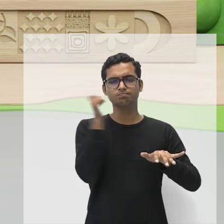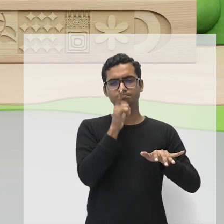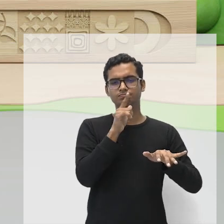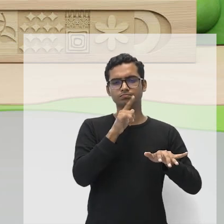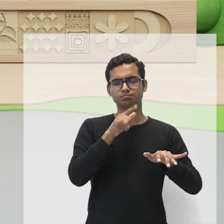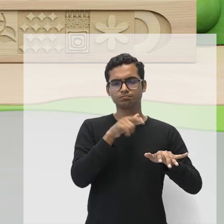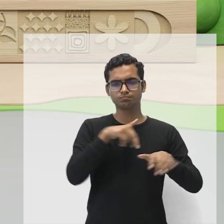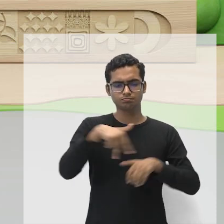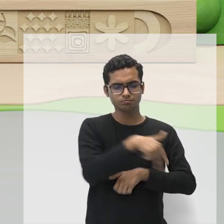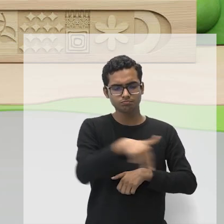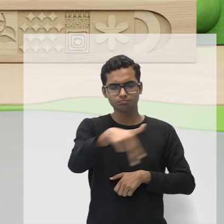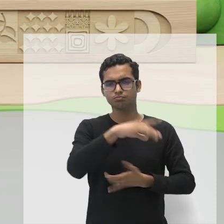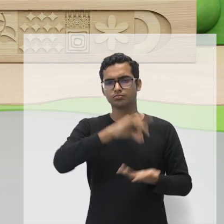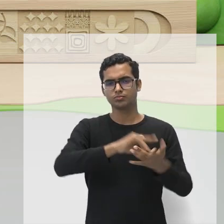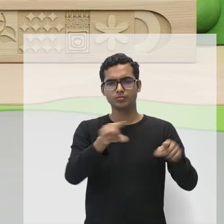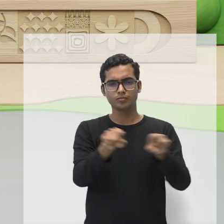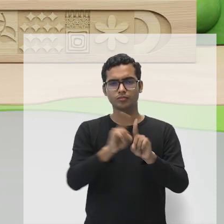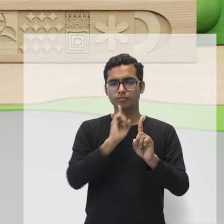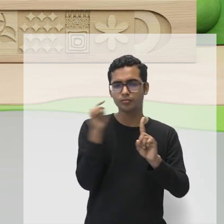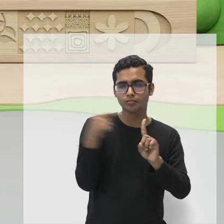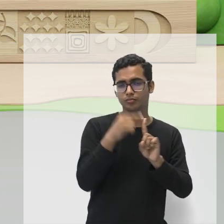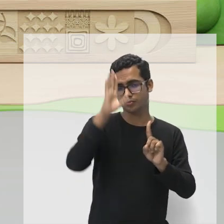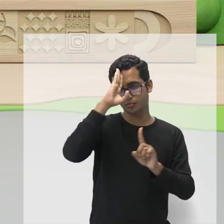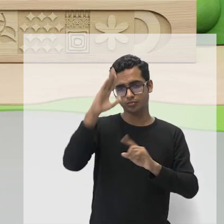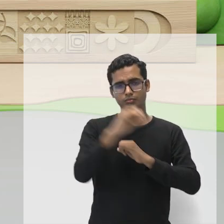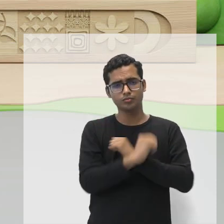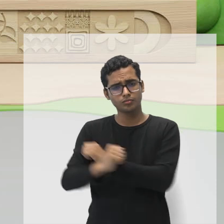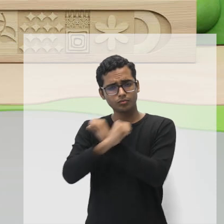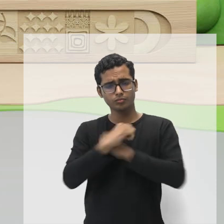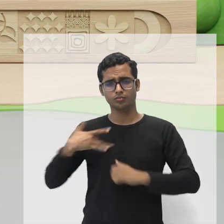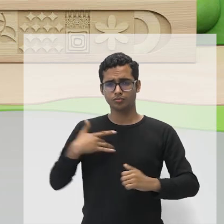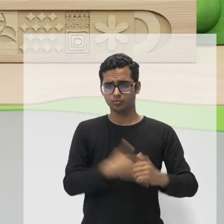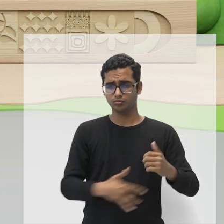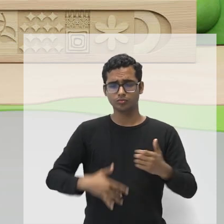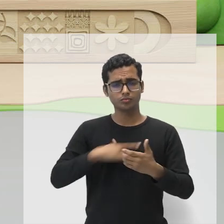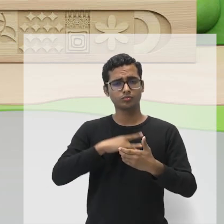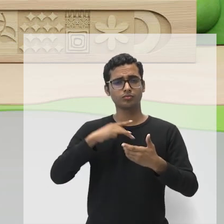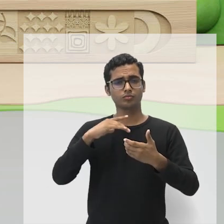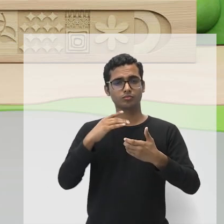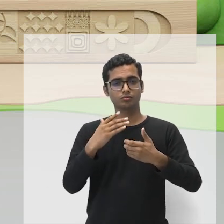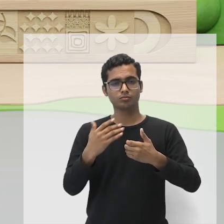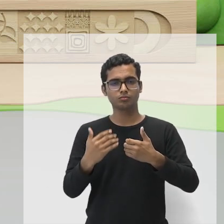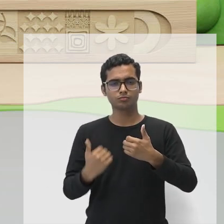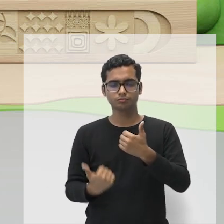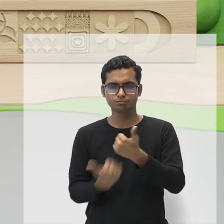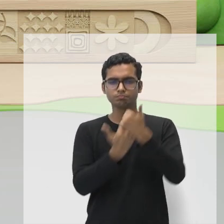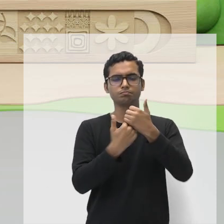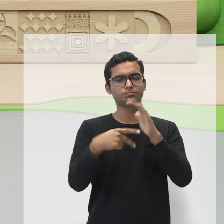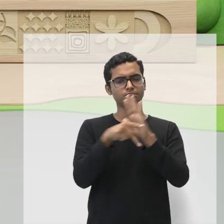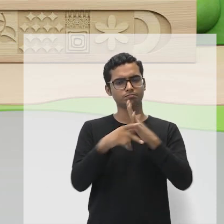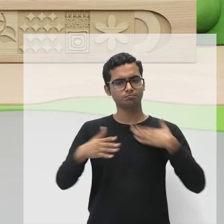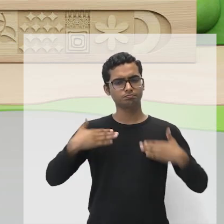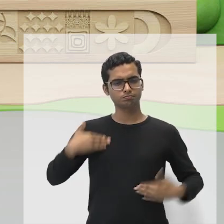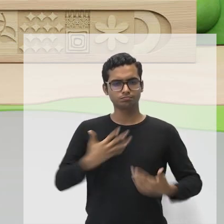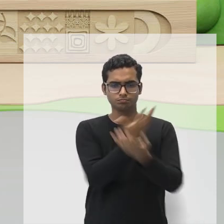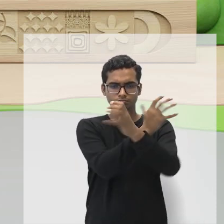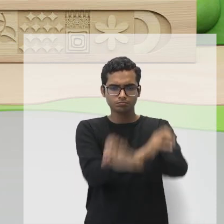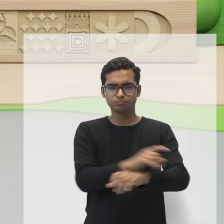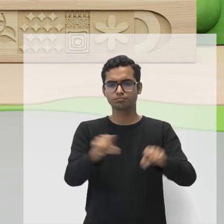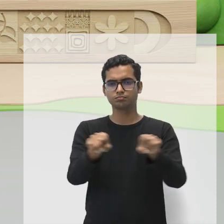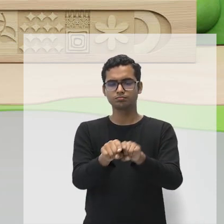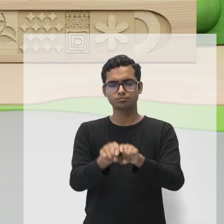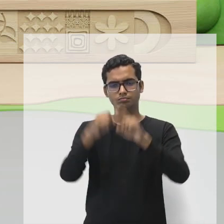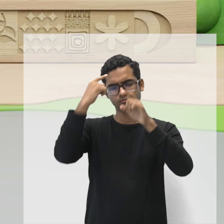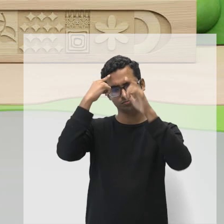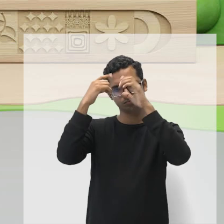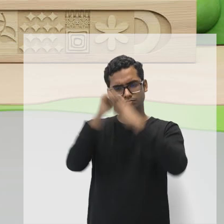e locomoção, tendo como função a sustentação do nosso sistema esquelético, sustentação e forma ao